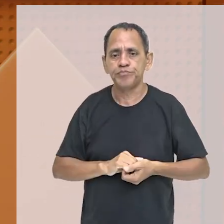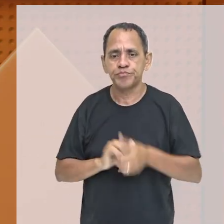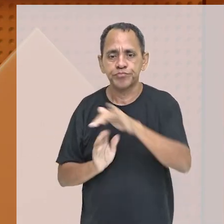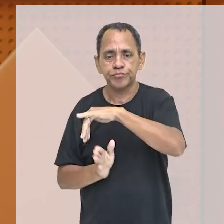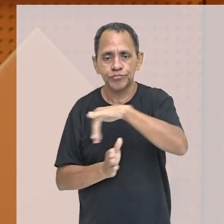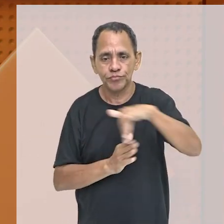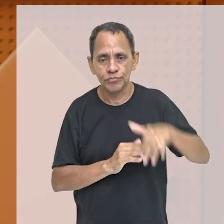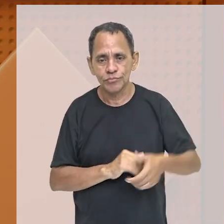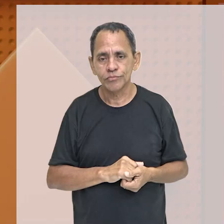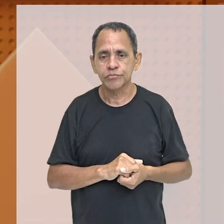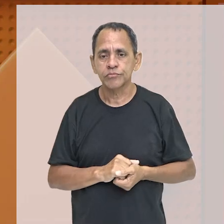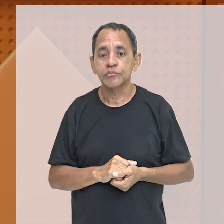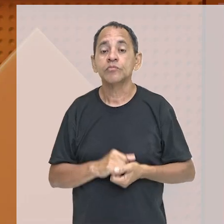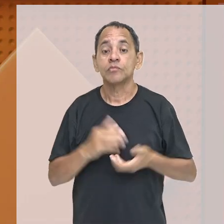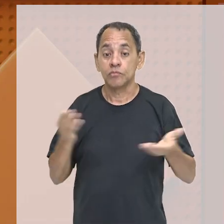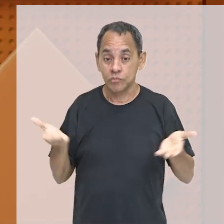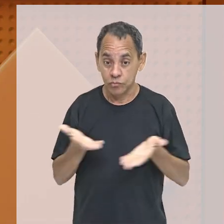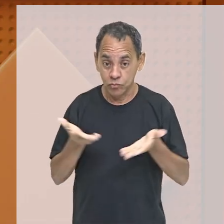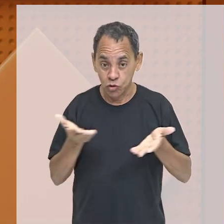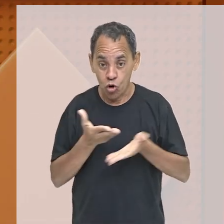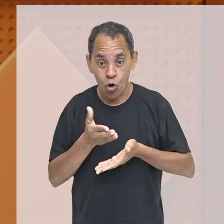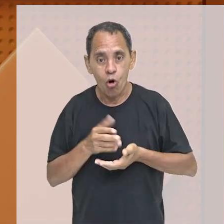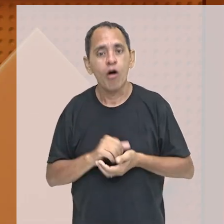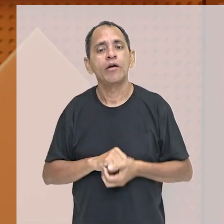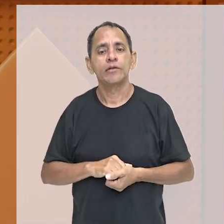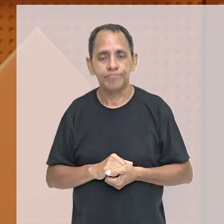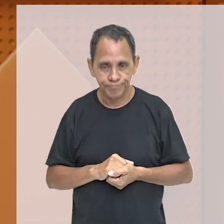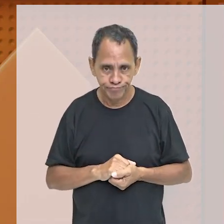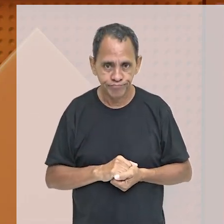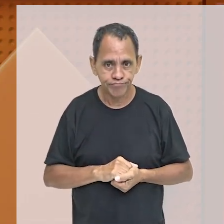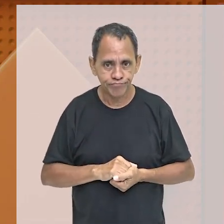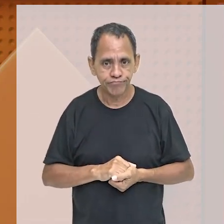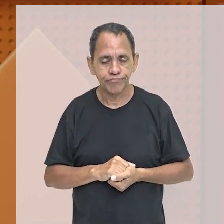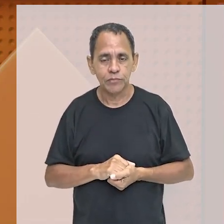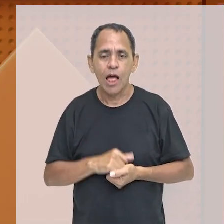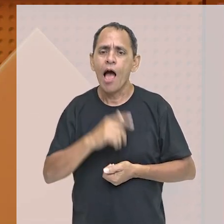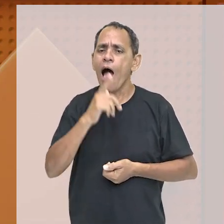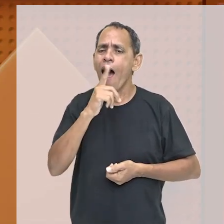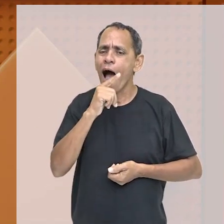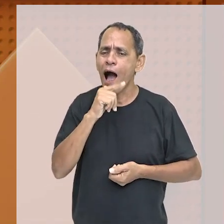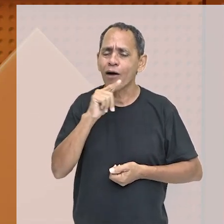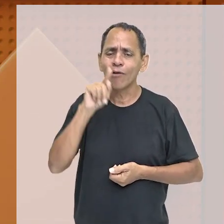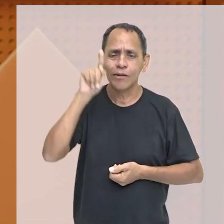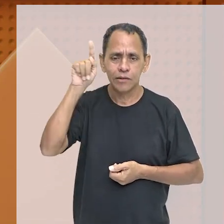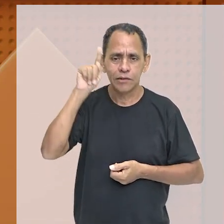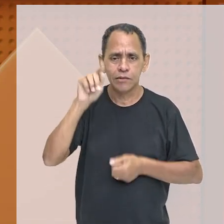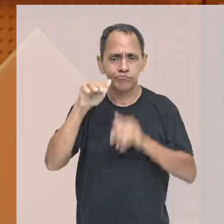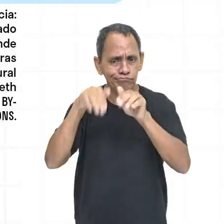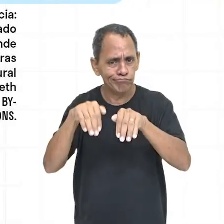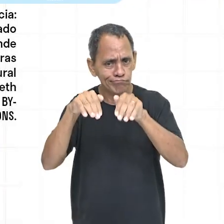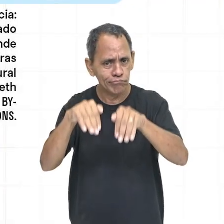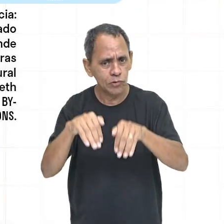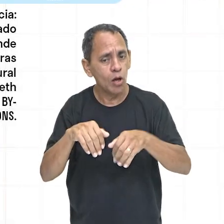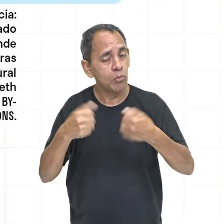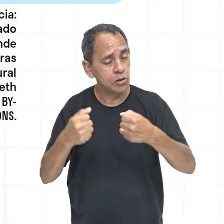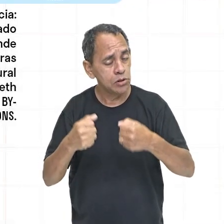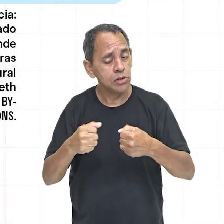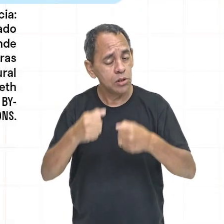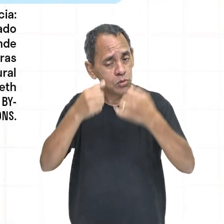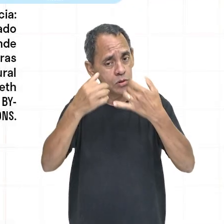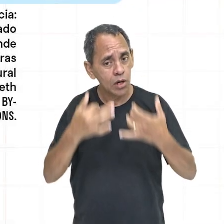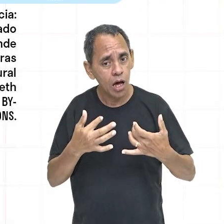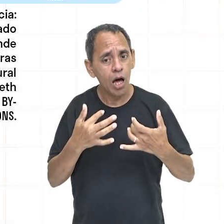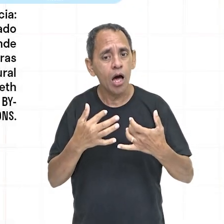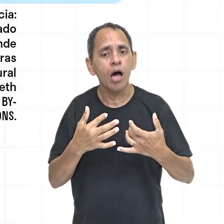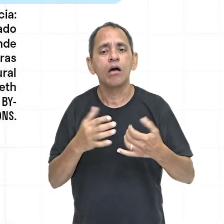o recurso água lá na Austrália. Então, para isso, a gente tem que falar da famosa Grande